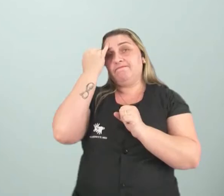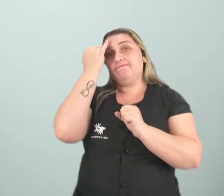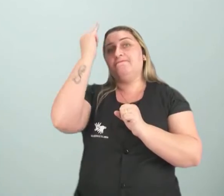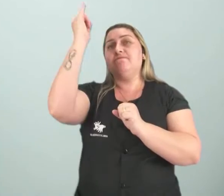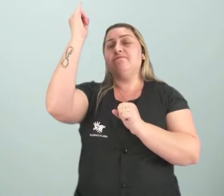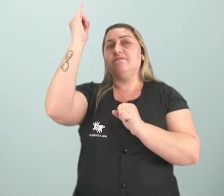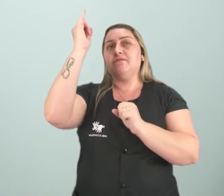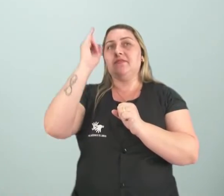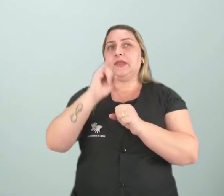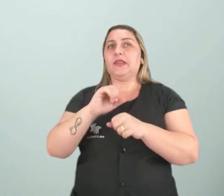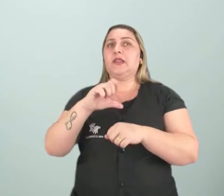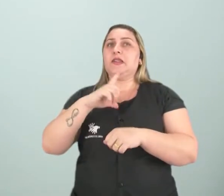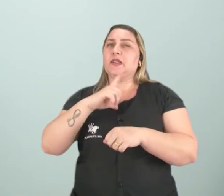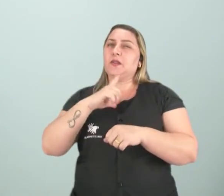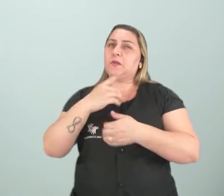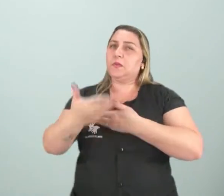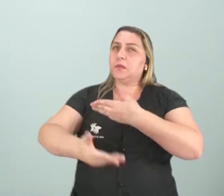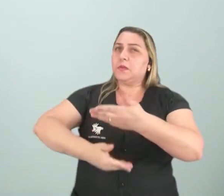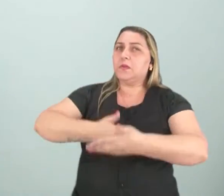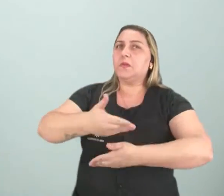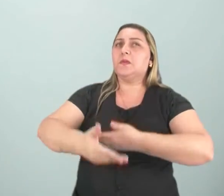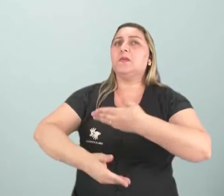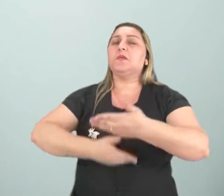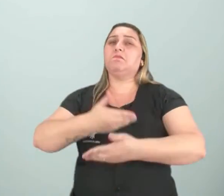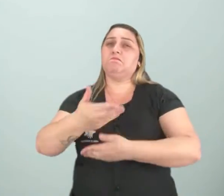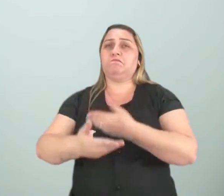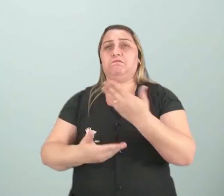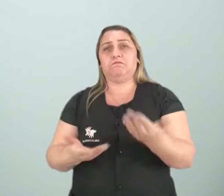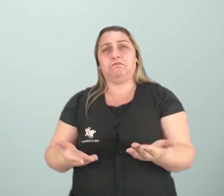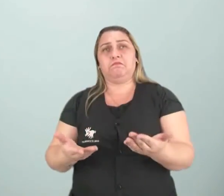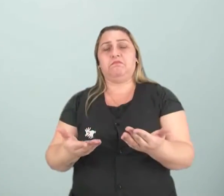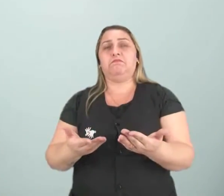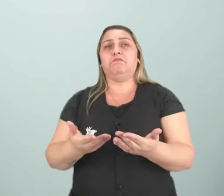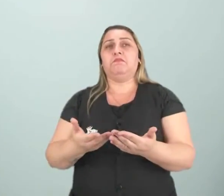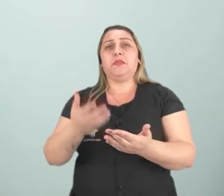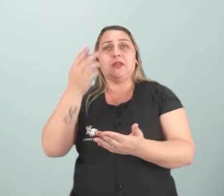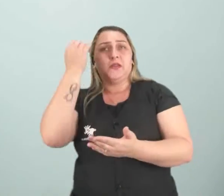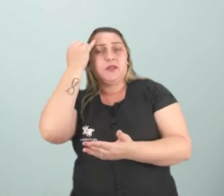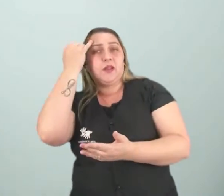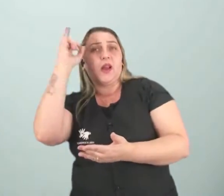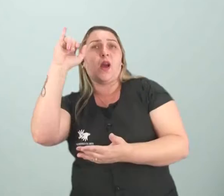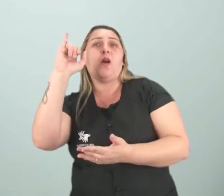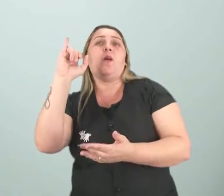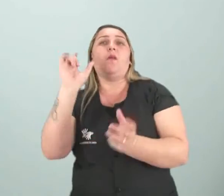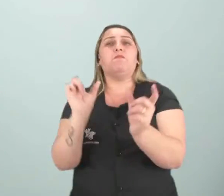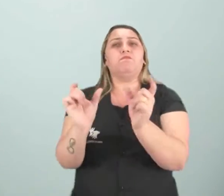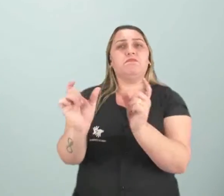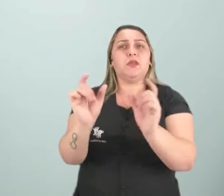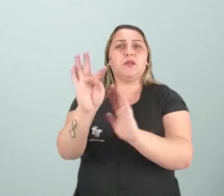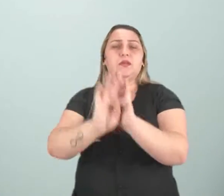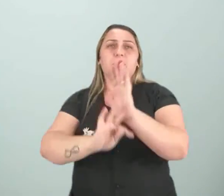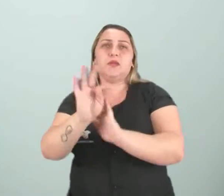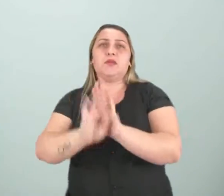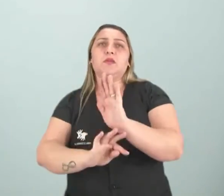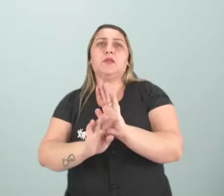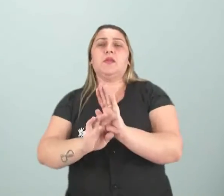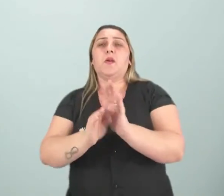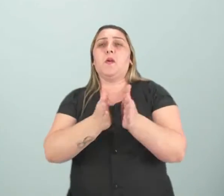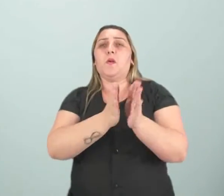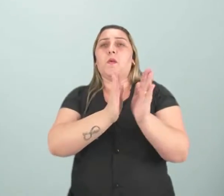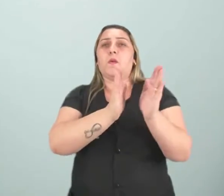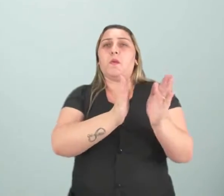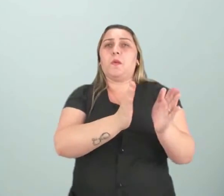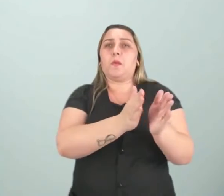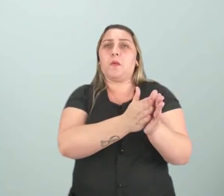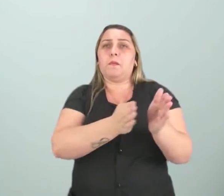né? Ele vai estabelecer uma relação entre termos, entre ideias ou entre partes do texto, começo,